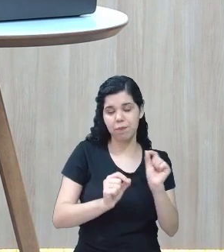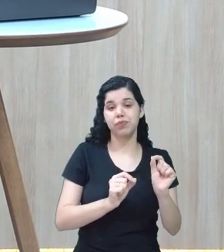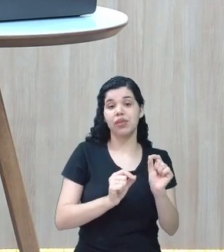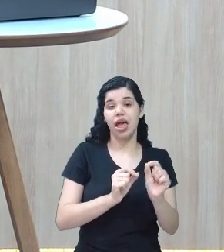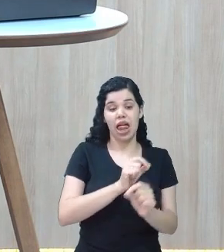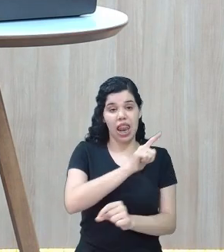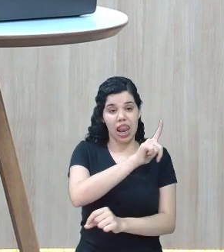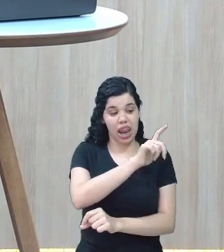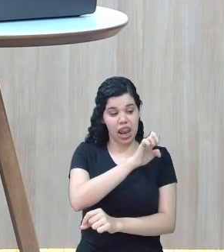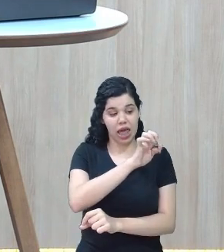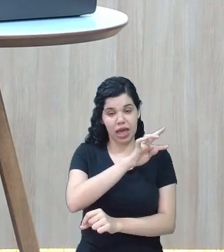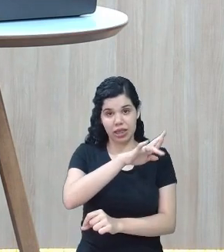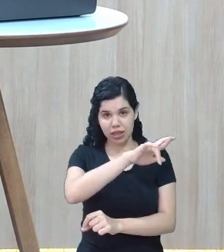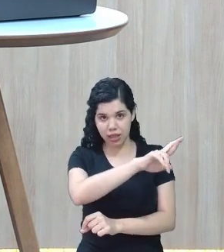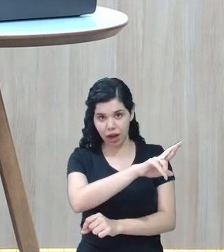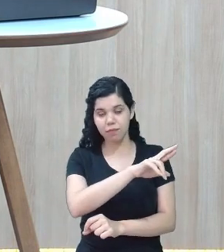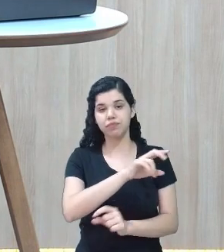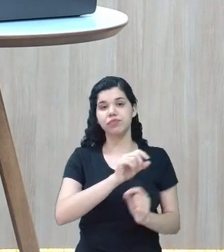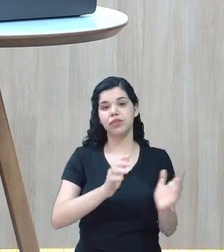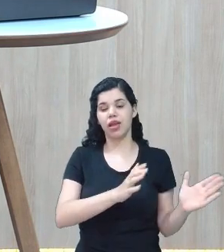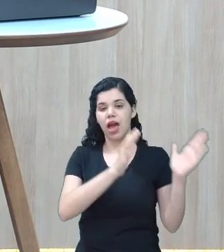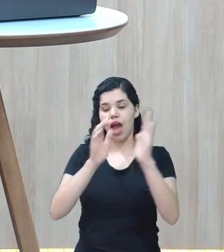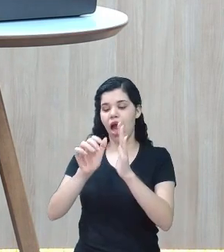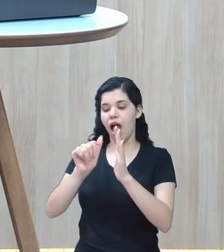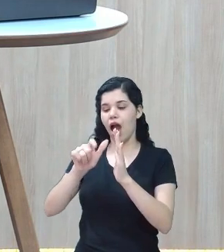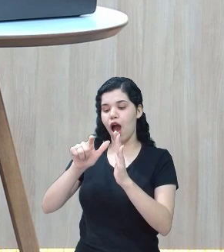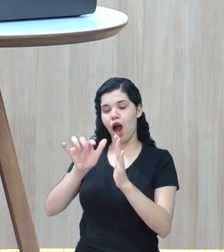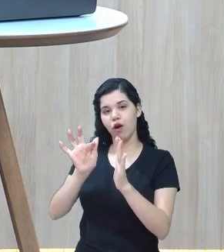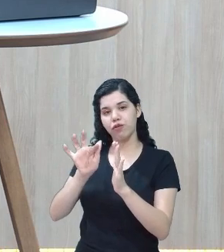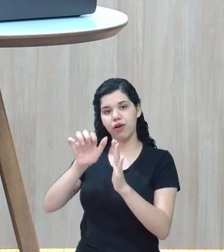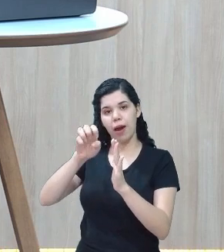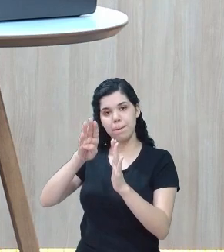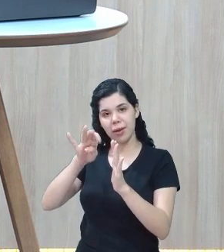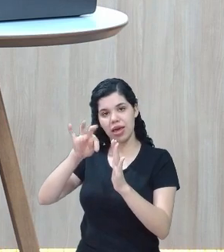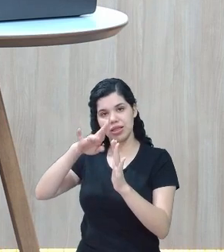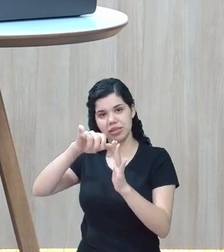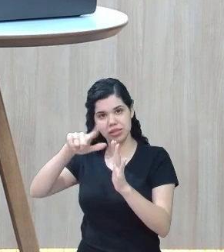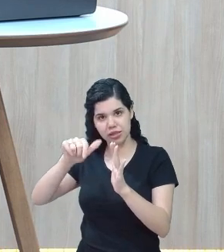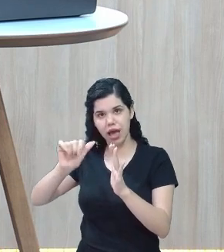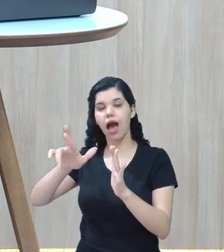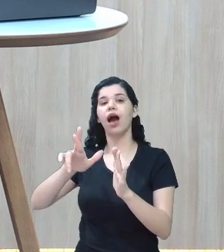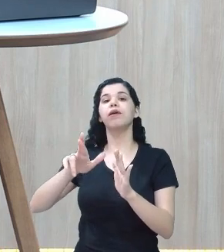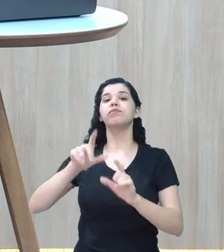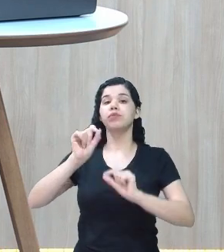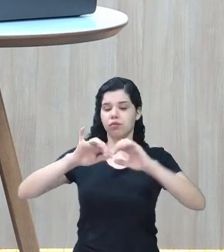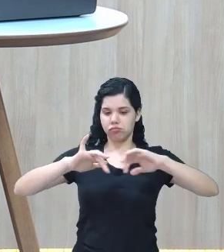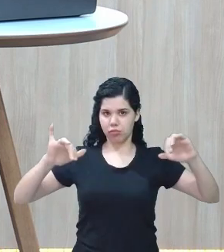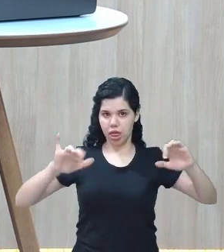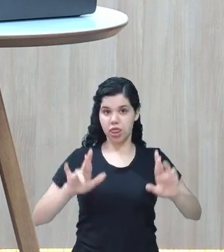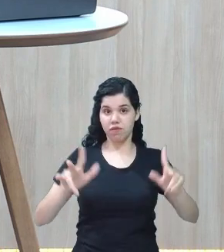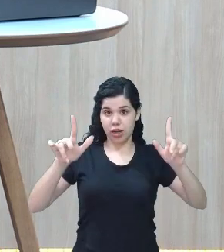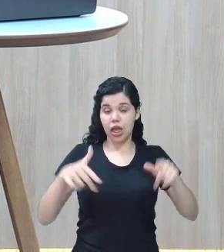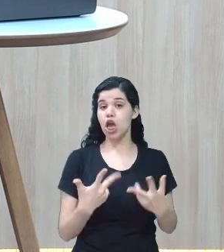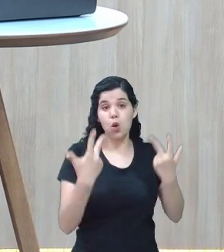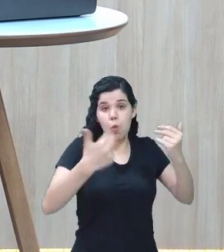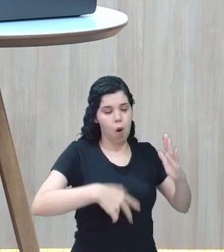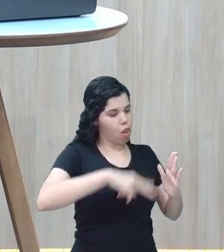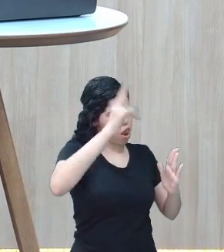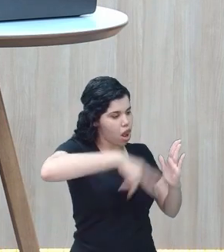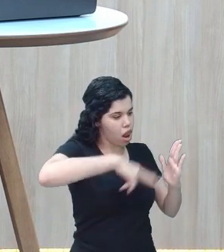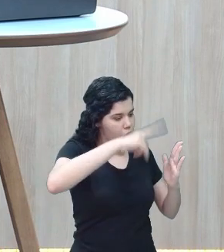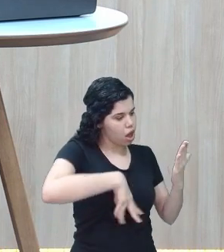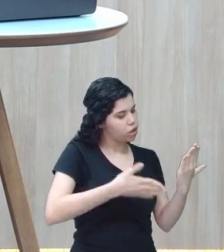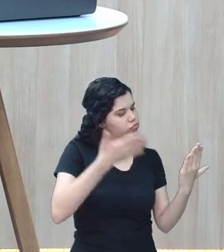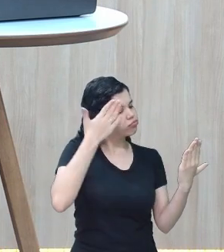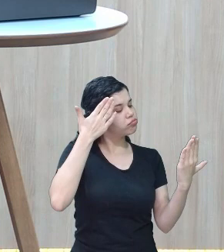aquelas palavras, né? Aquelas letras. Então, é a compreensão. Se ele lê, ele tem a